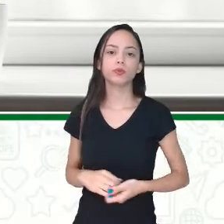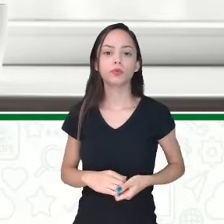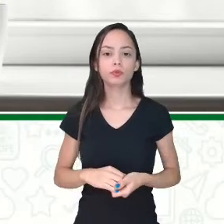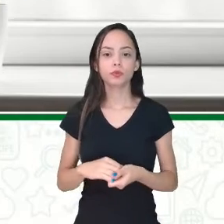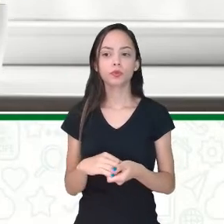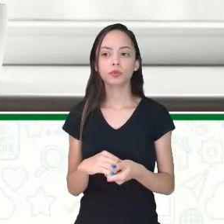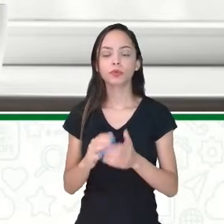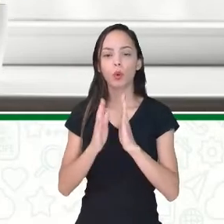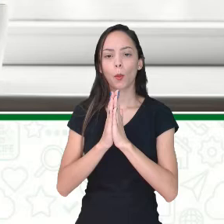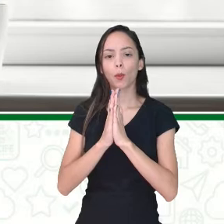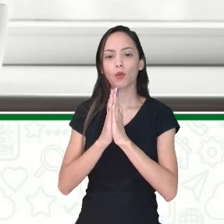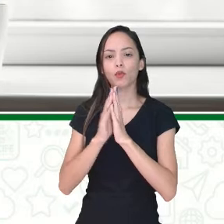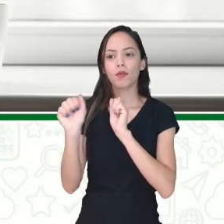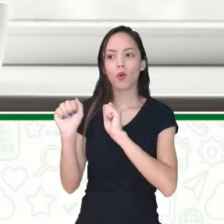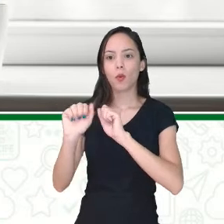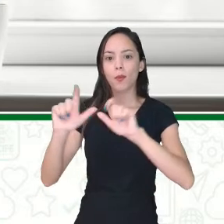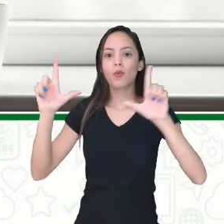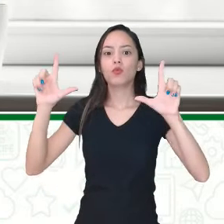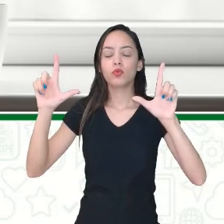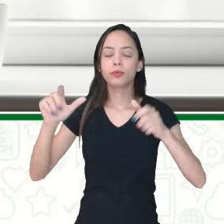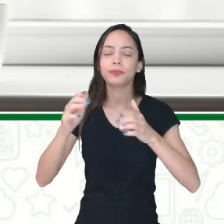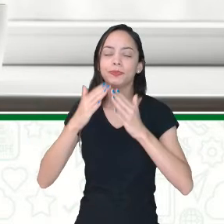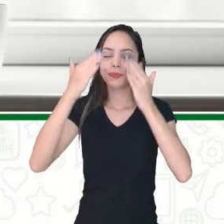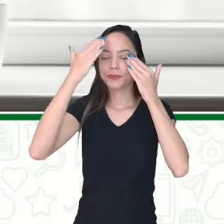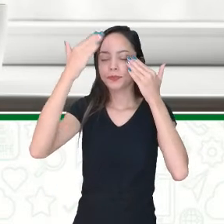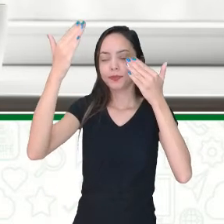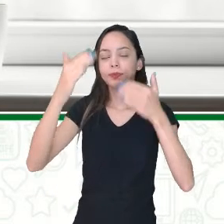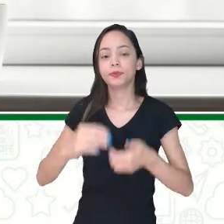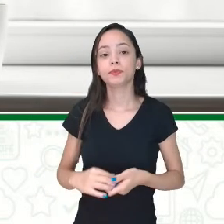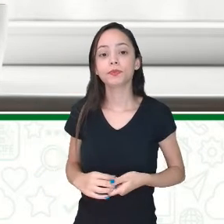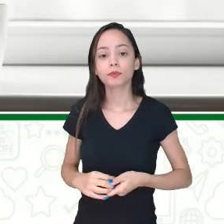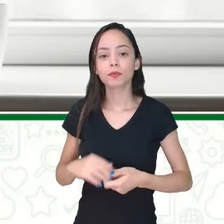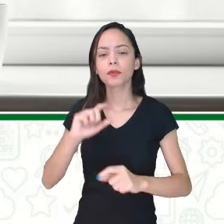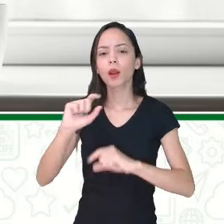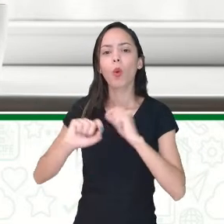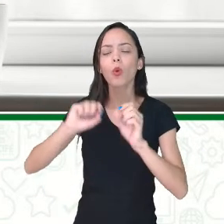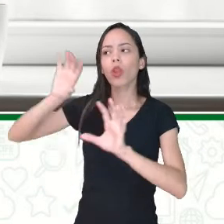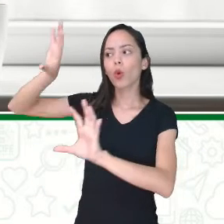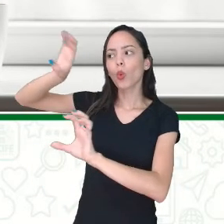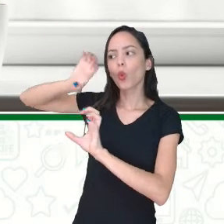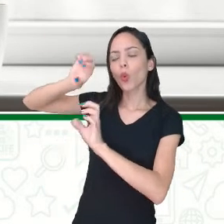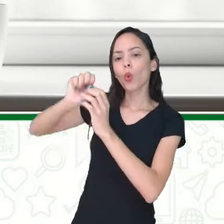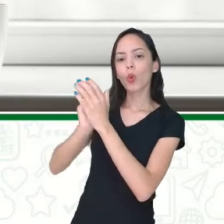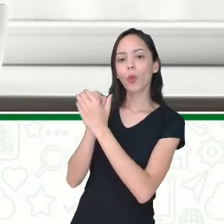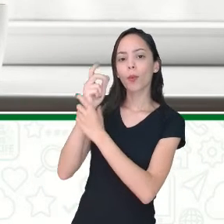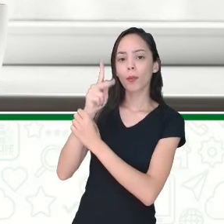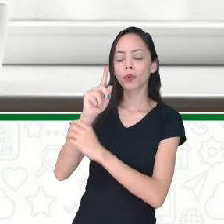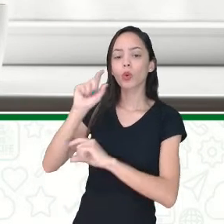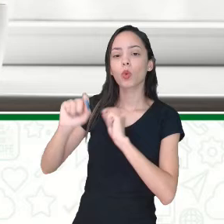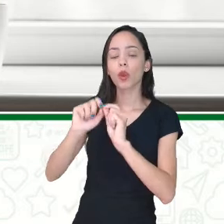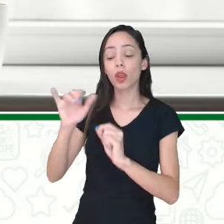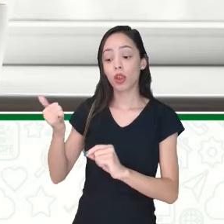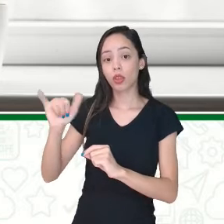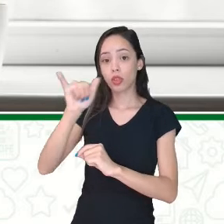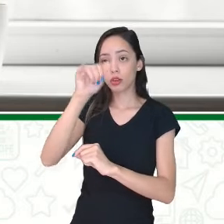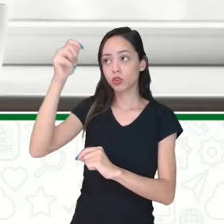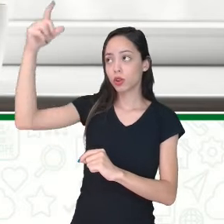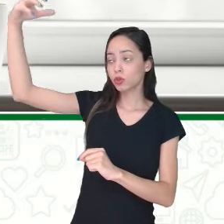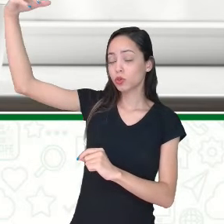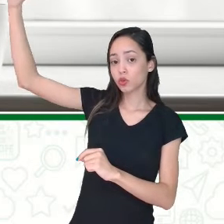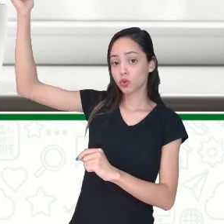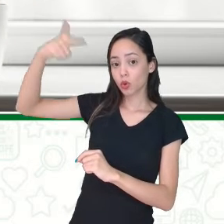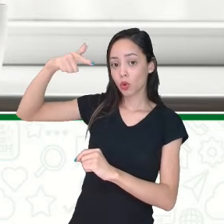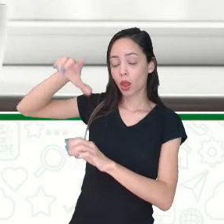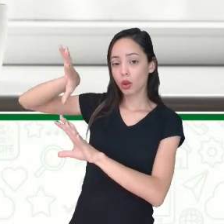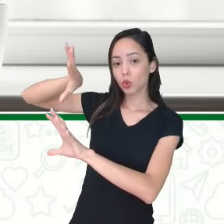Cleitinho. Ó, obrigada. Então, veja, o que é fotossíntese? Ele é um processo em que a energia solar é capturada e as